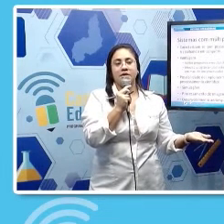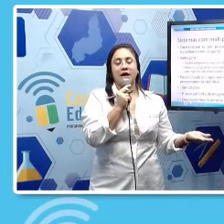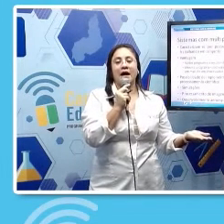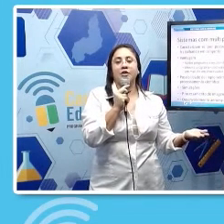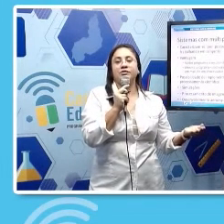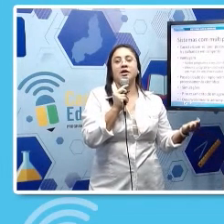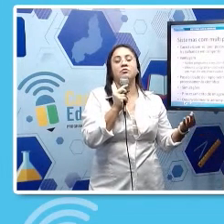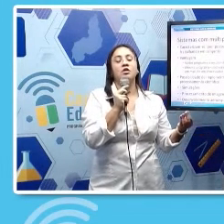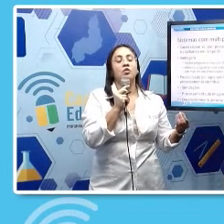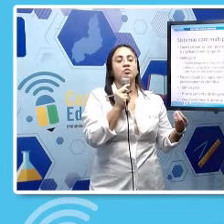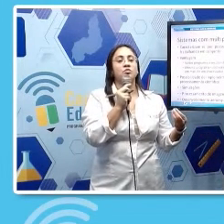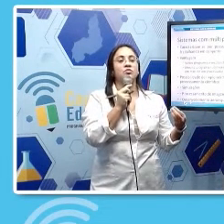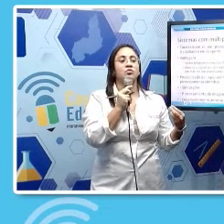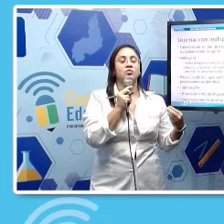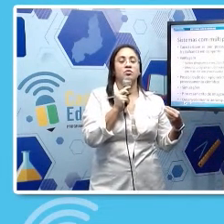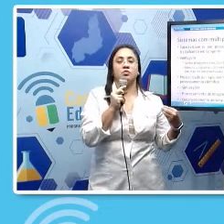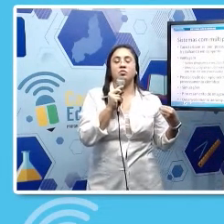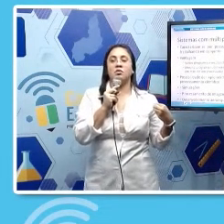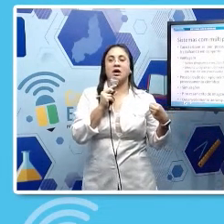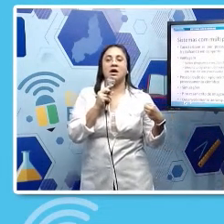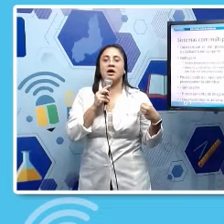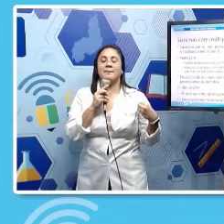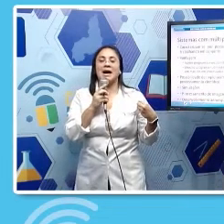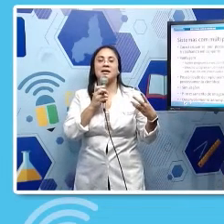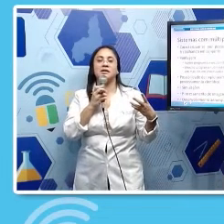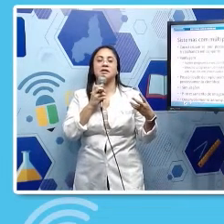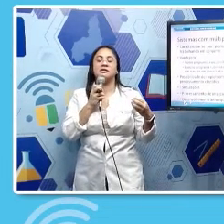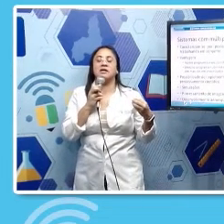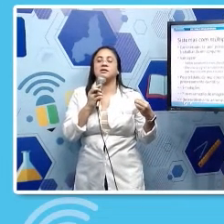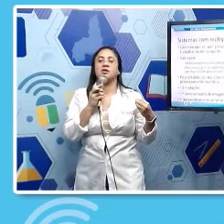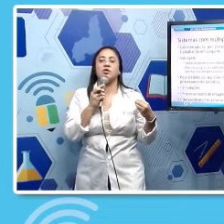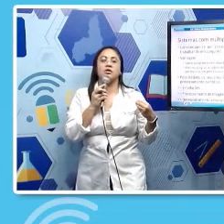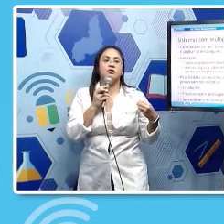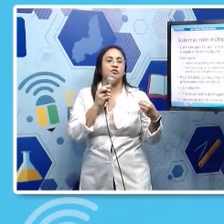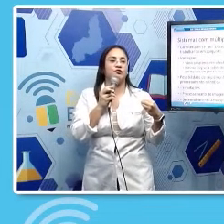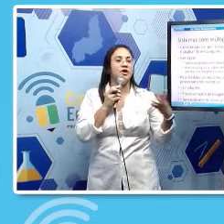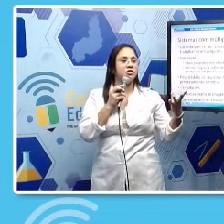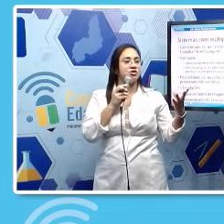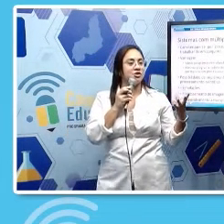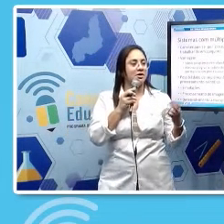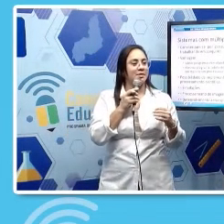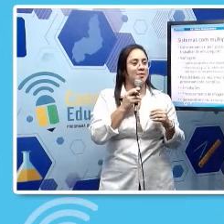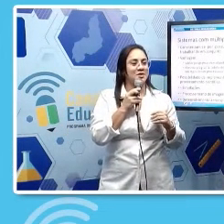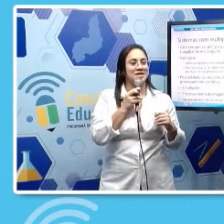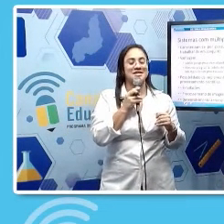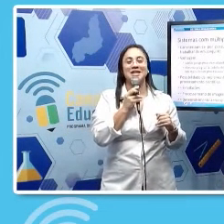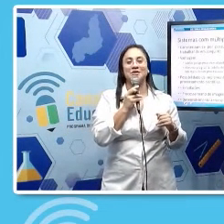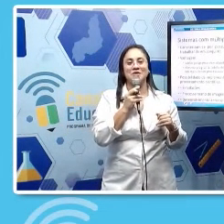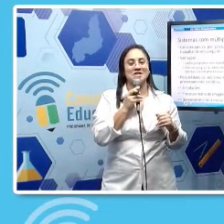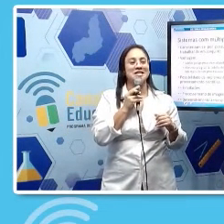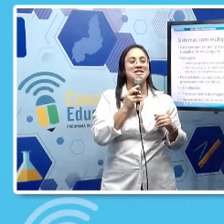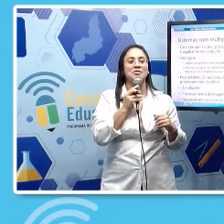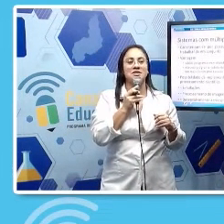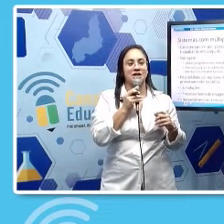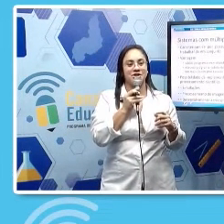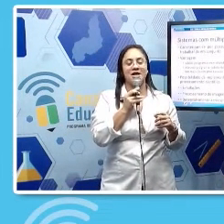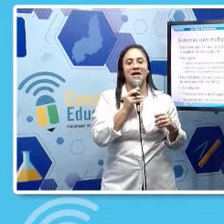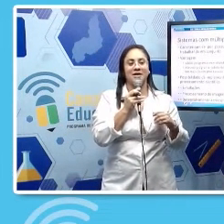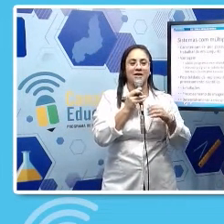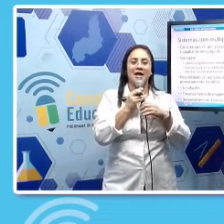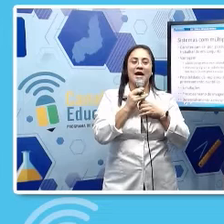aí. Ah, eu tenho uma máquina que tem 20 processadores, né?